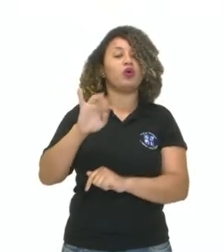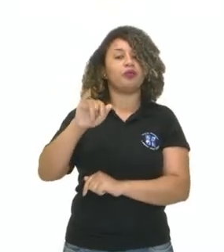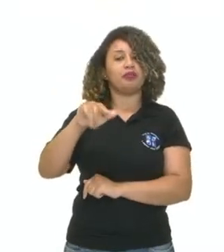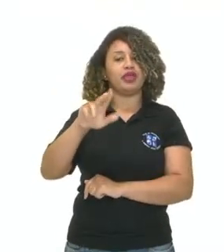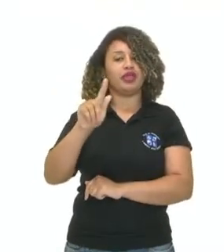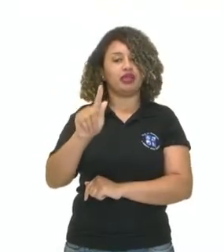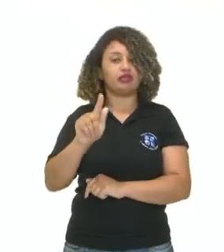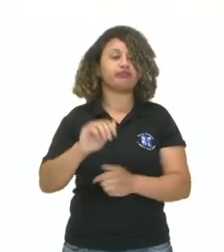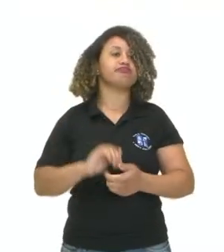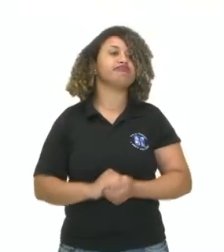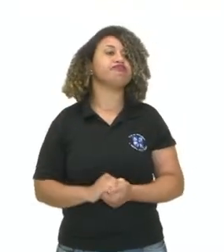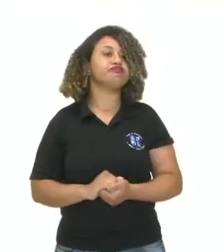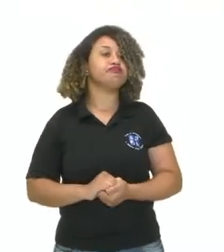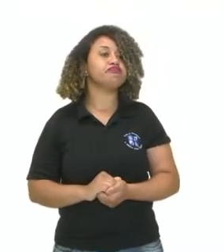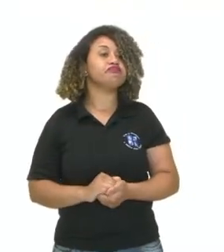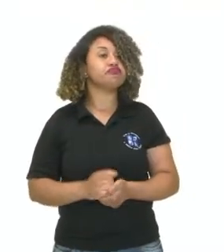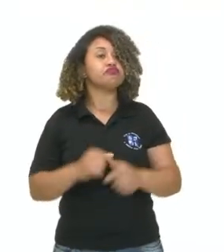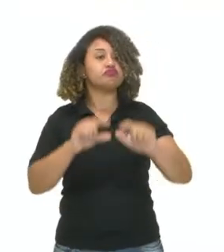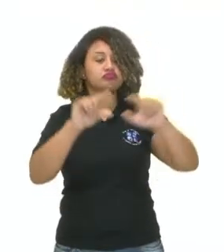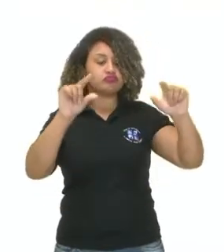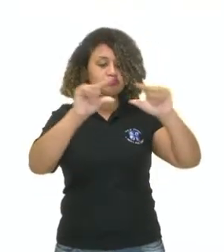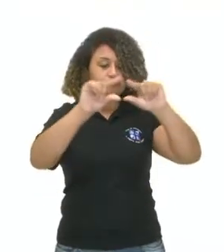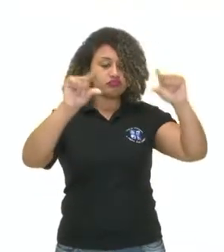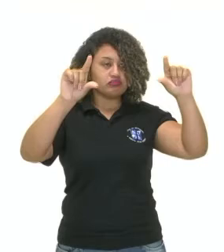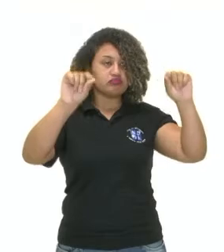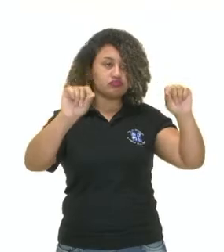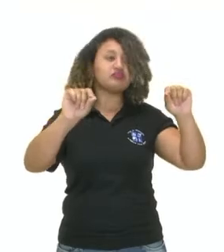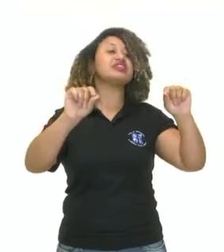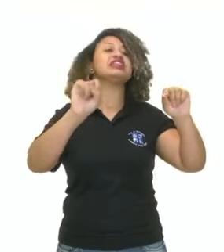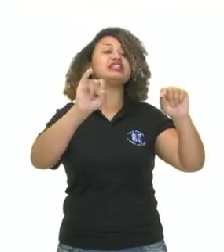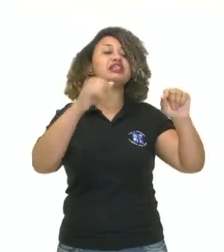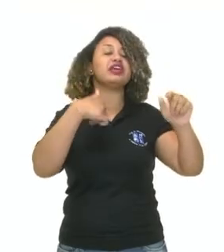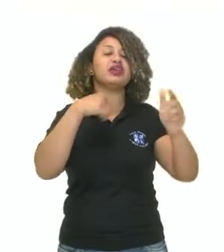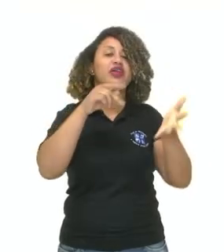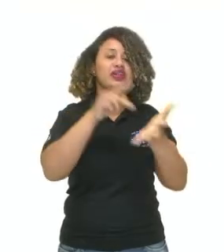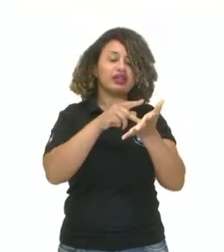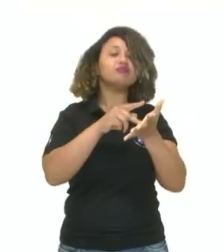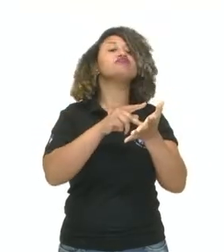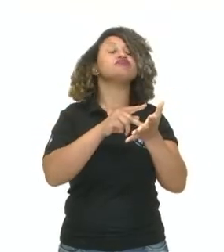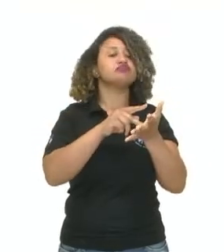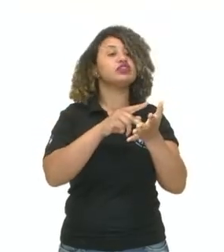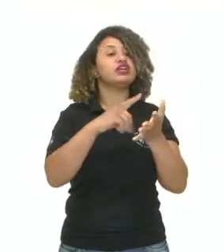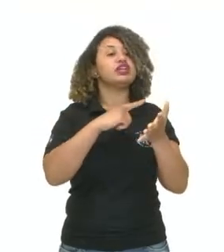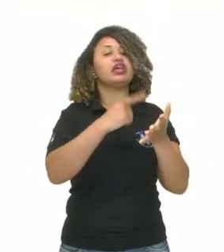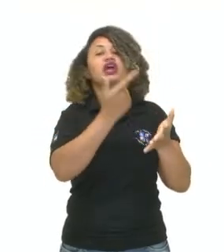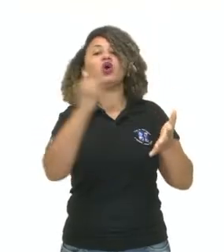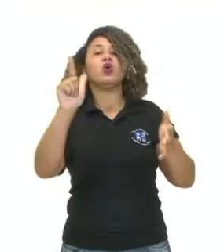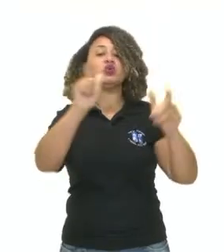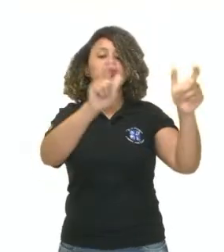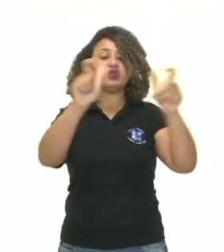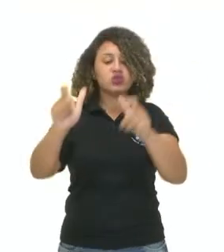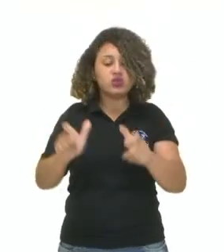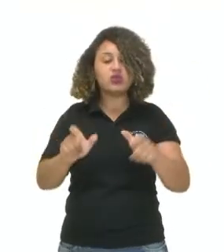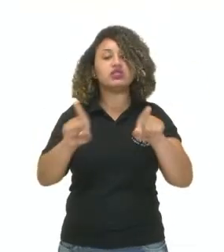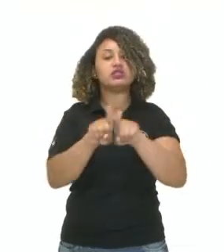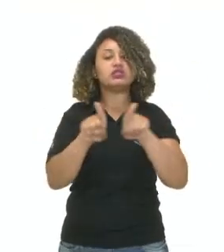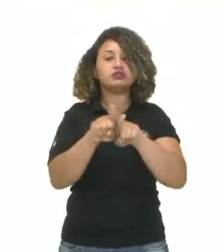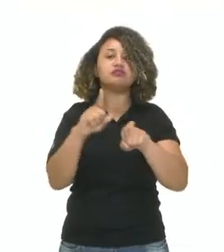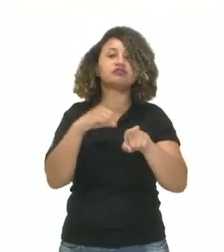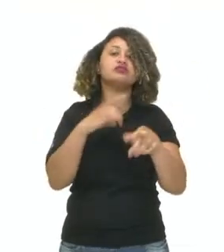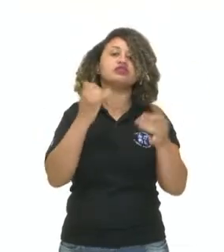Digite o título em um buscador. Se for verdadeira, é provável que os outros veículos de imprensa